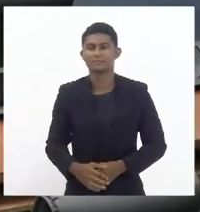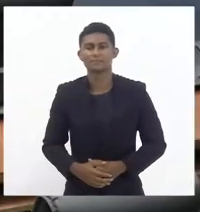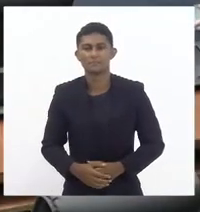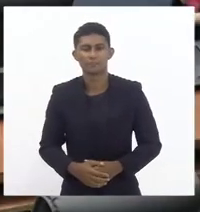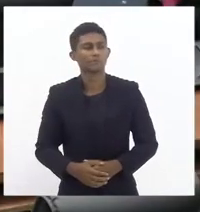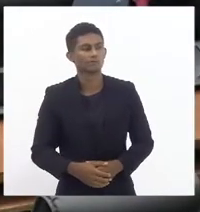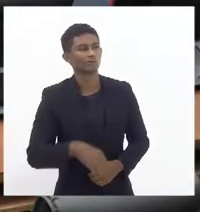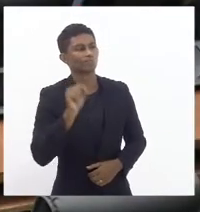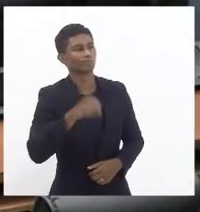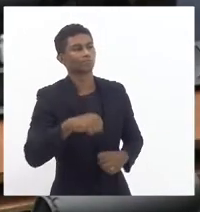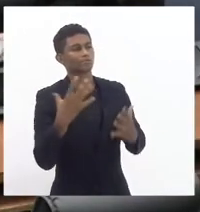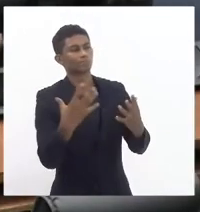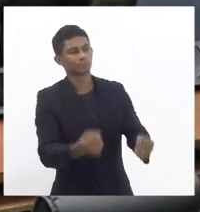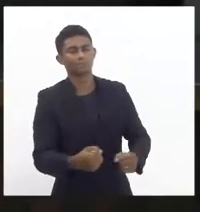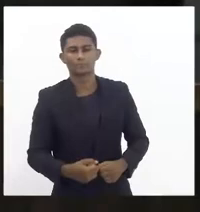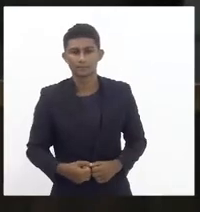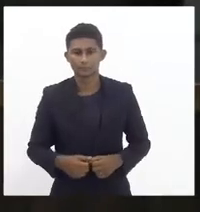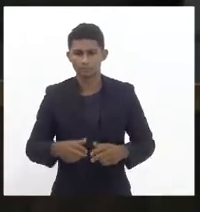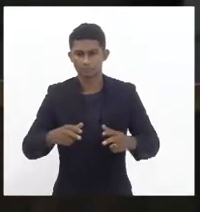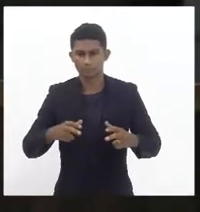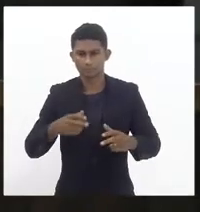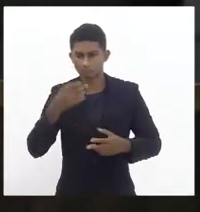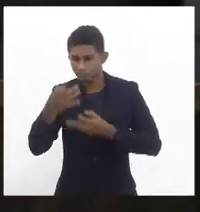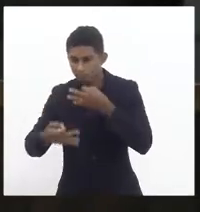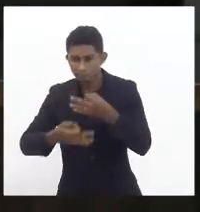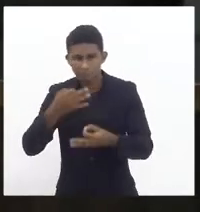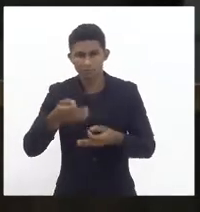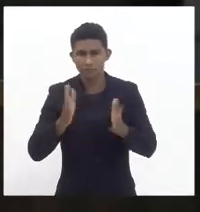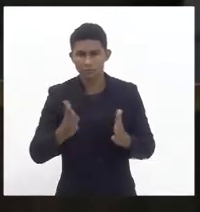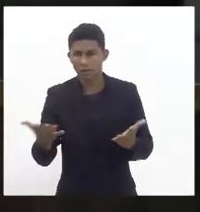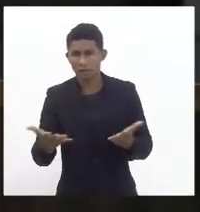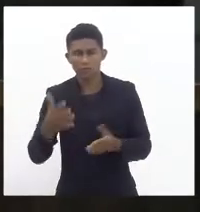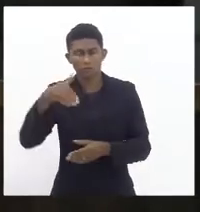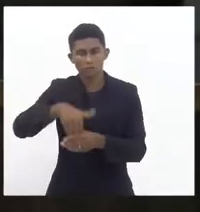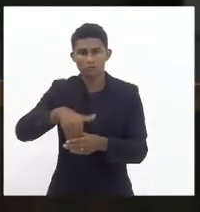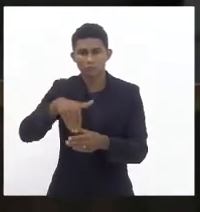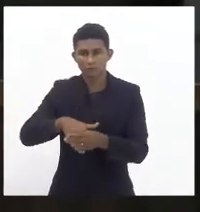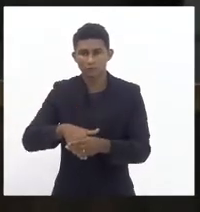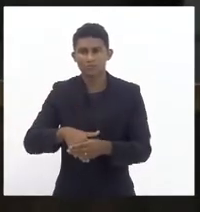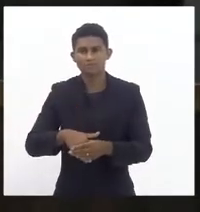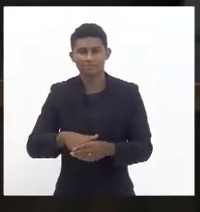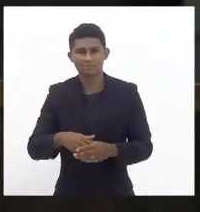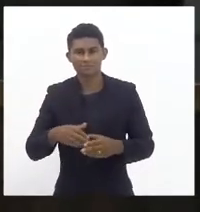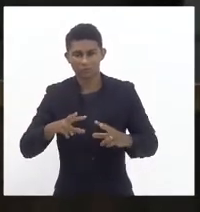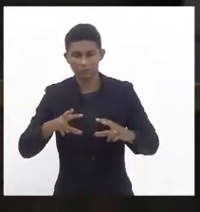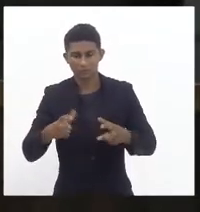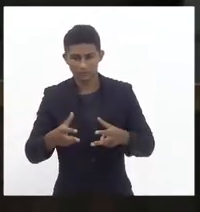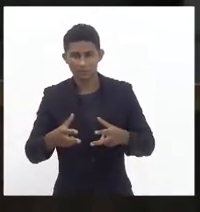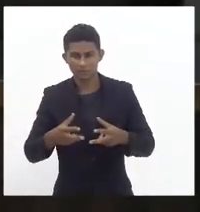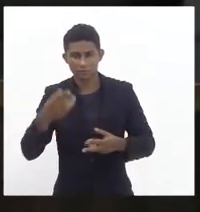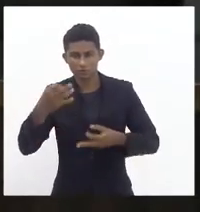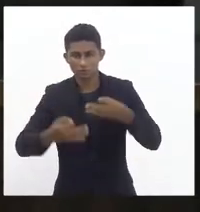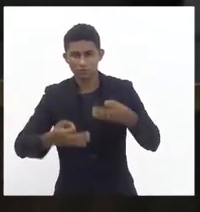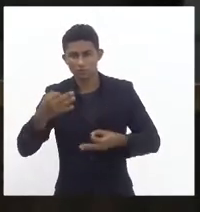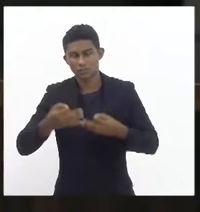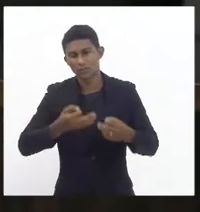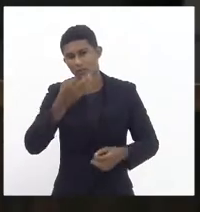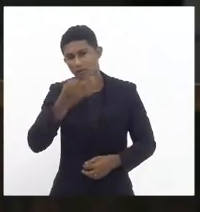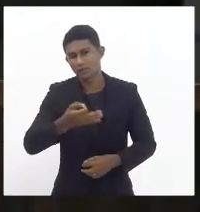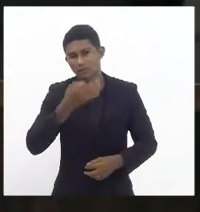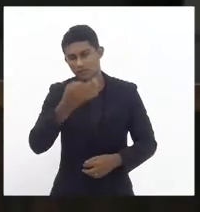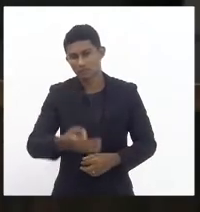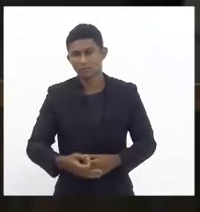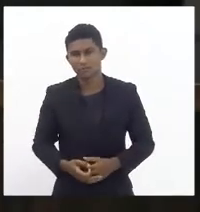a parada pareceres emitidos em votação parecida a comissão de condição de justiça